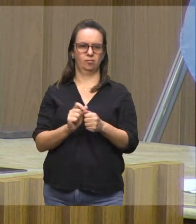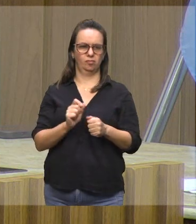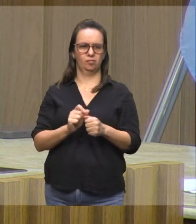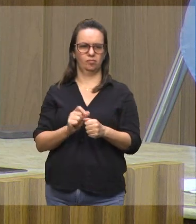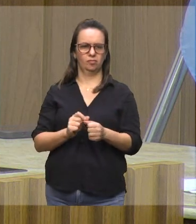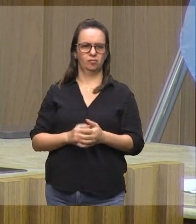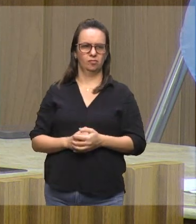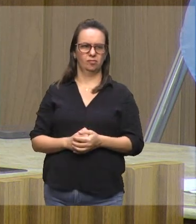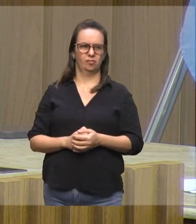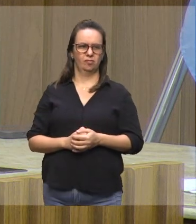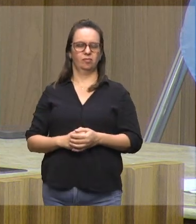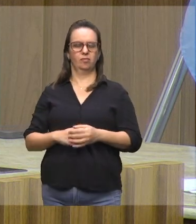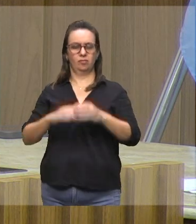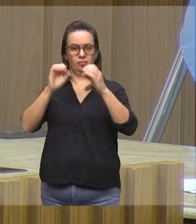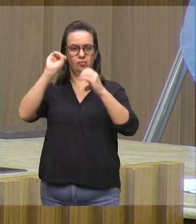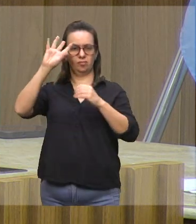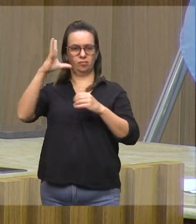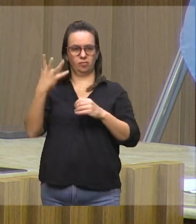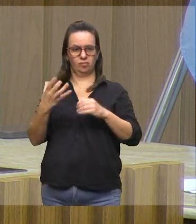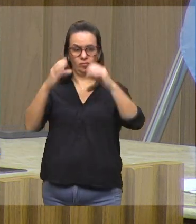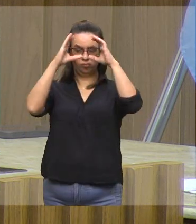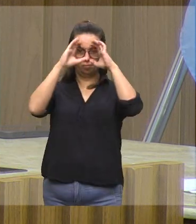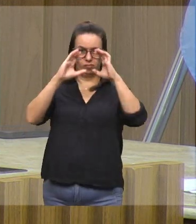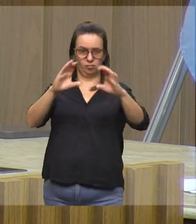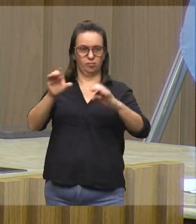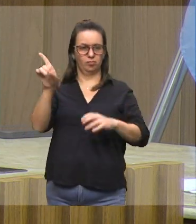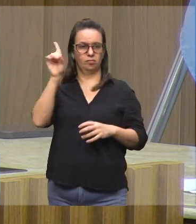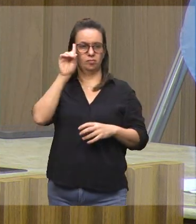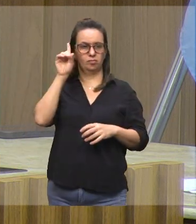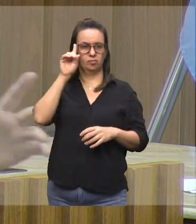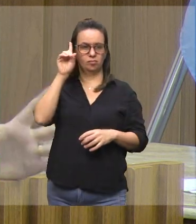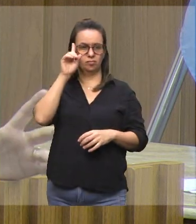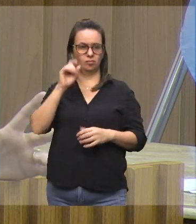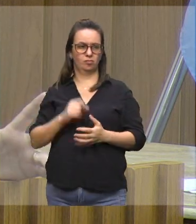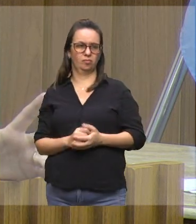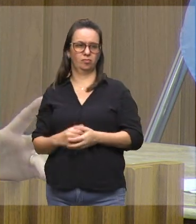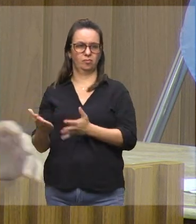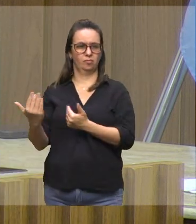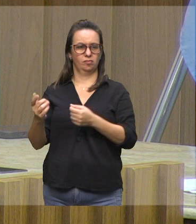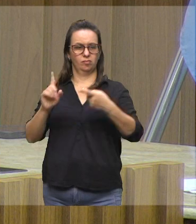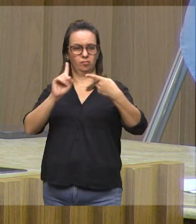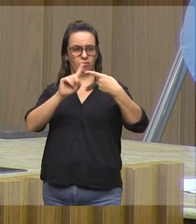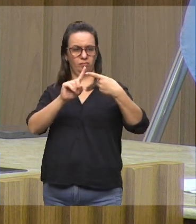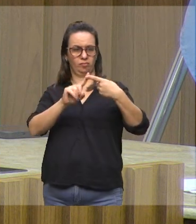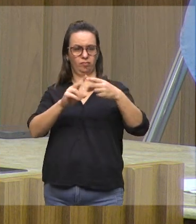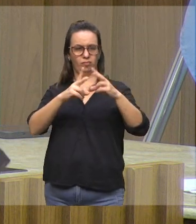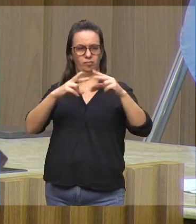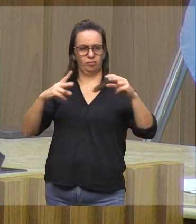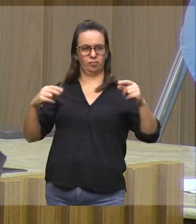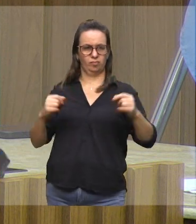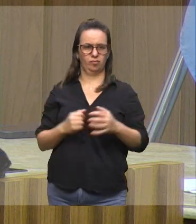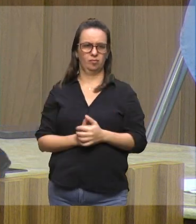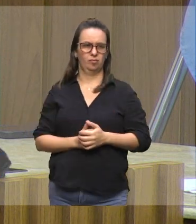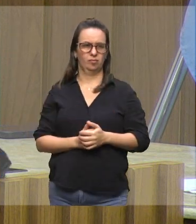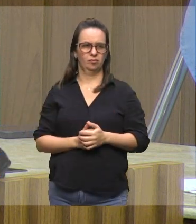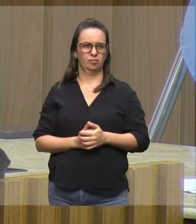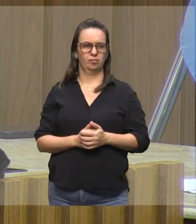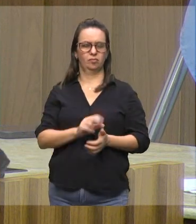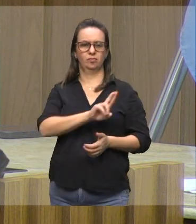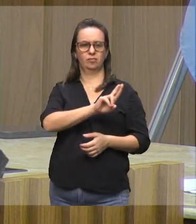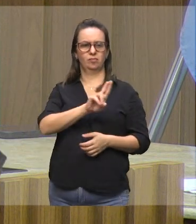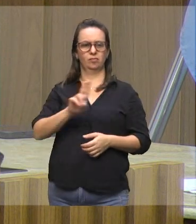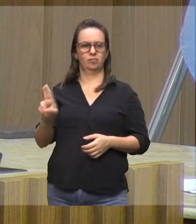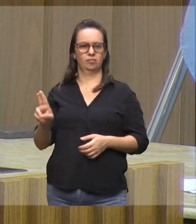a sua efetividade no dia a dia e na rotina das crianças. O primeiro ponto que a gente precisa observar aqui são referentes às denominações que